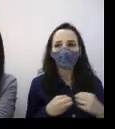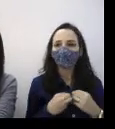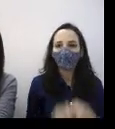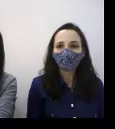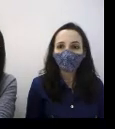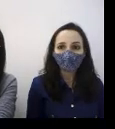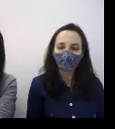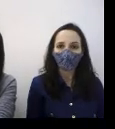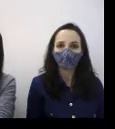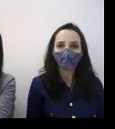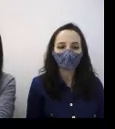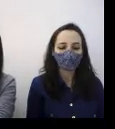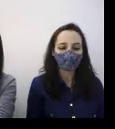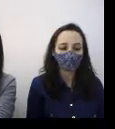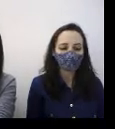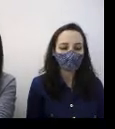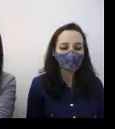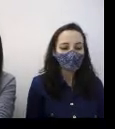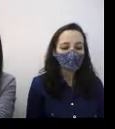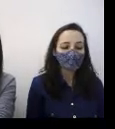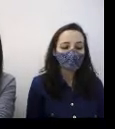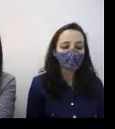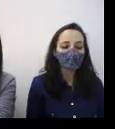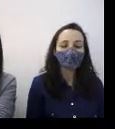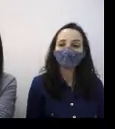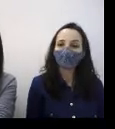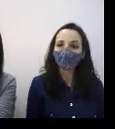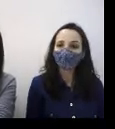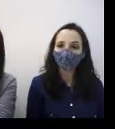o nosso contato muito próximo com as crianças. E,